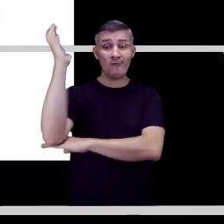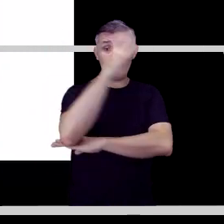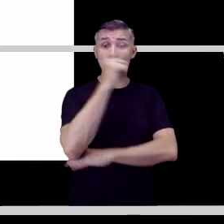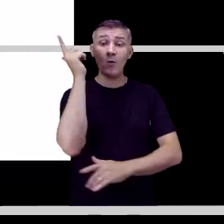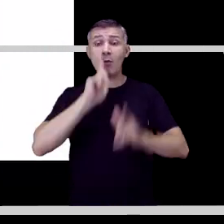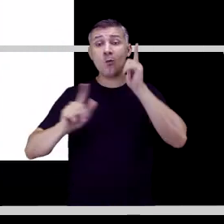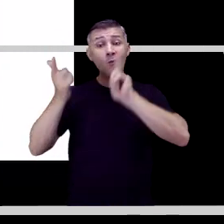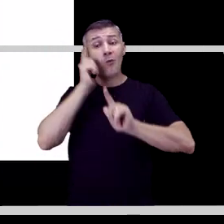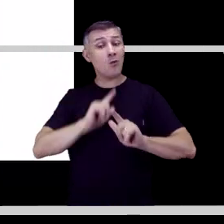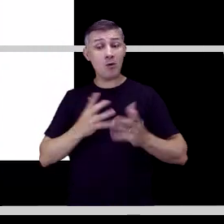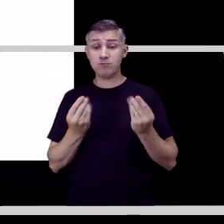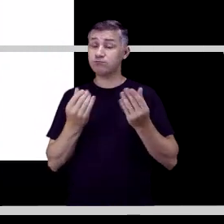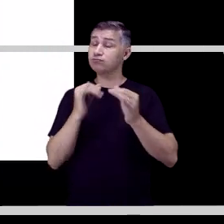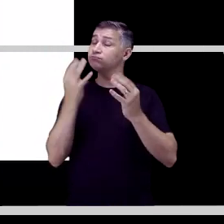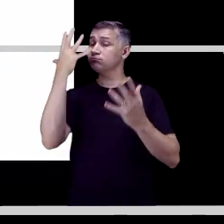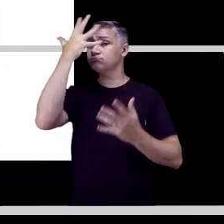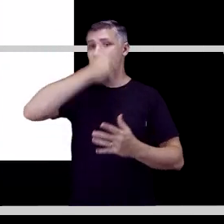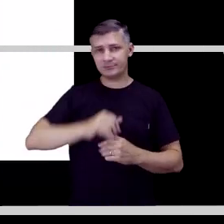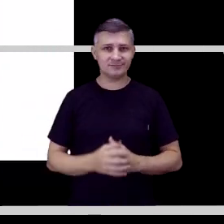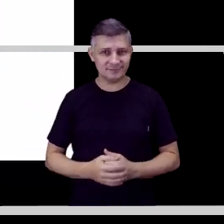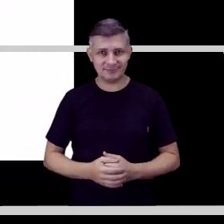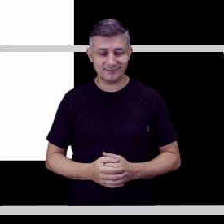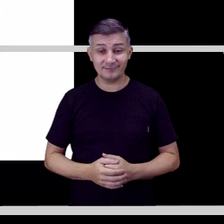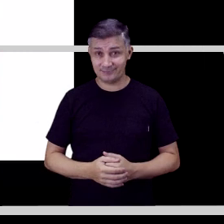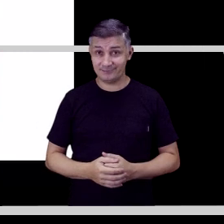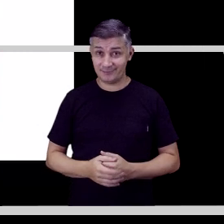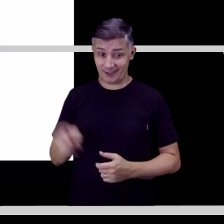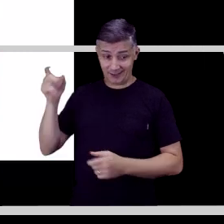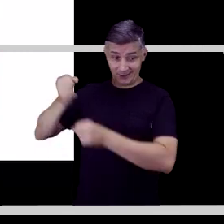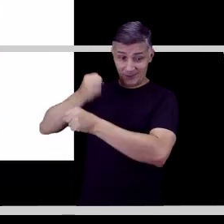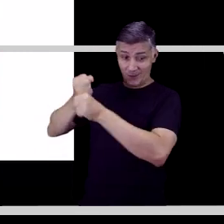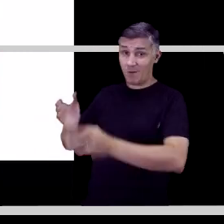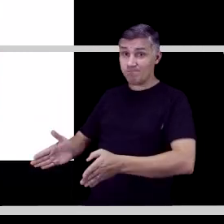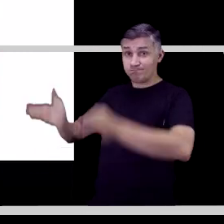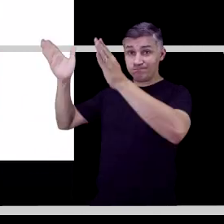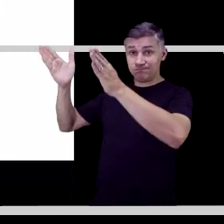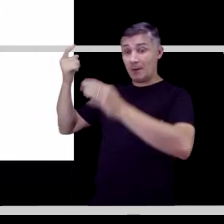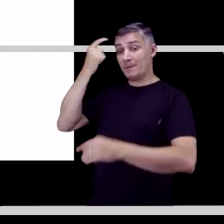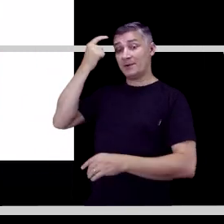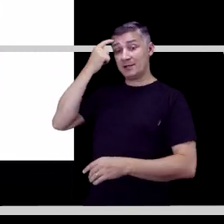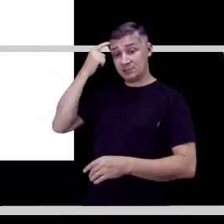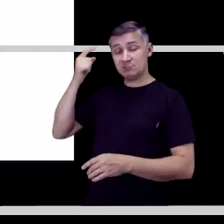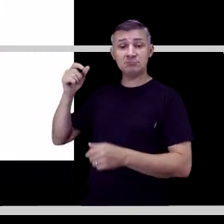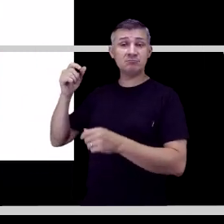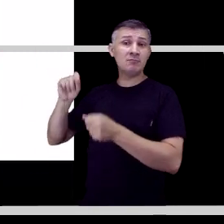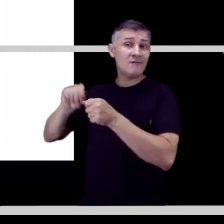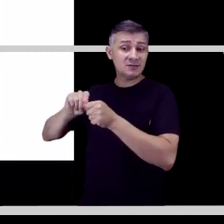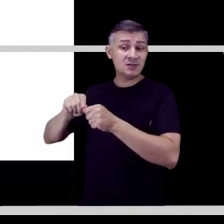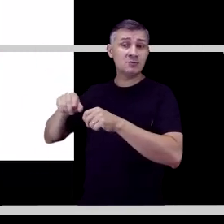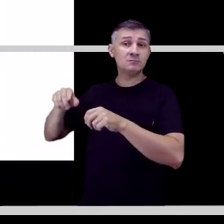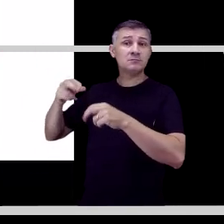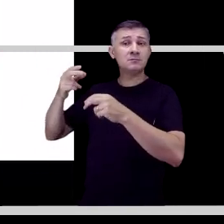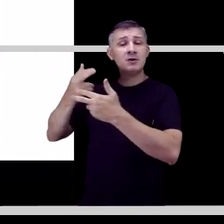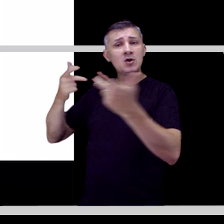com essas comunidades, em que ela usa diversas técnicas que ela vai improvisando no meio da floresta, que dão uns resultados muito, muito